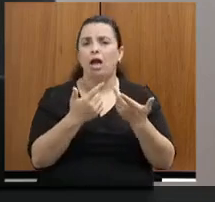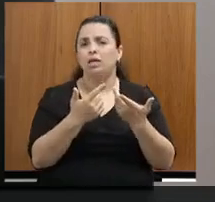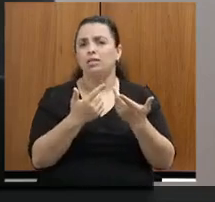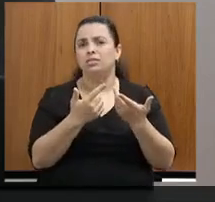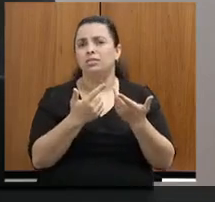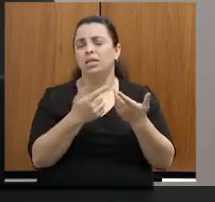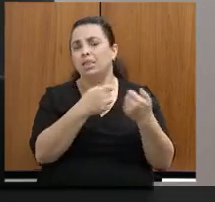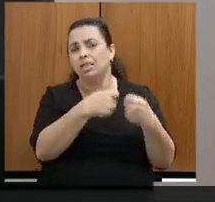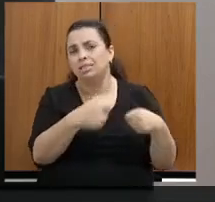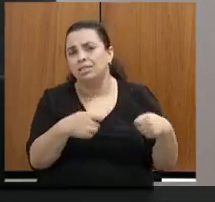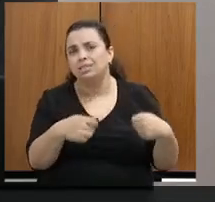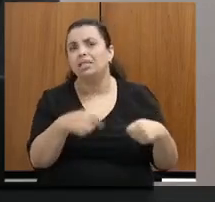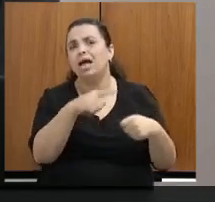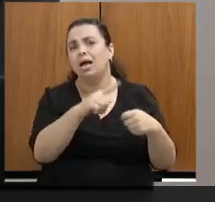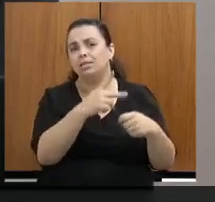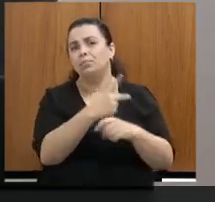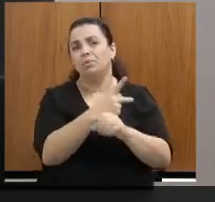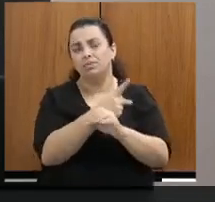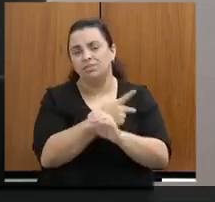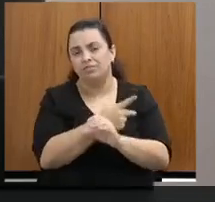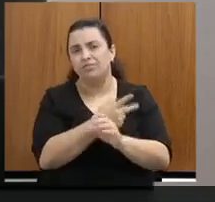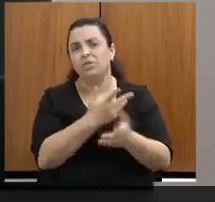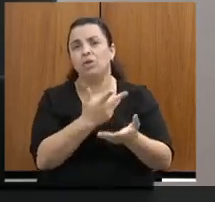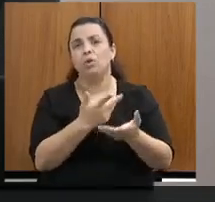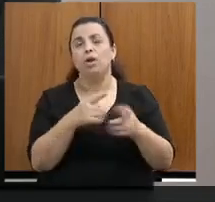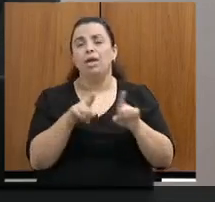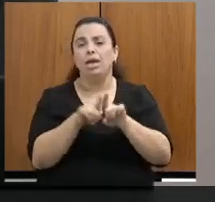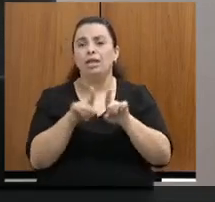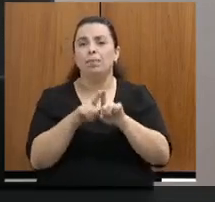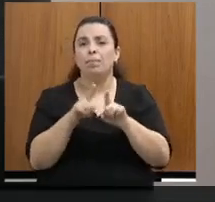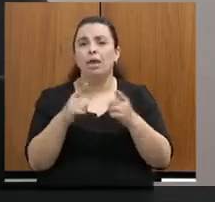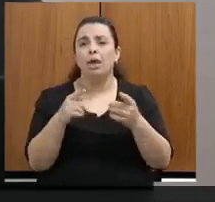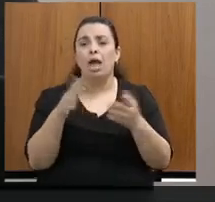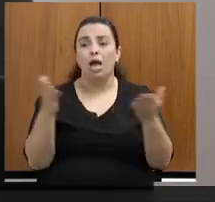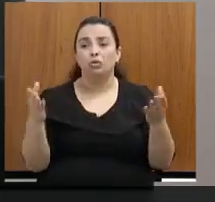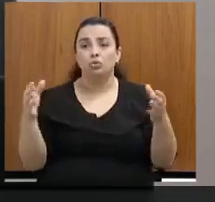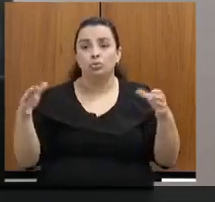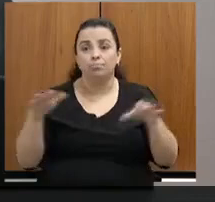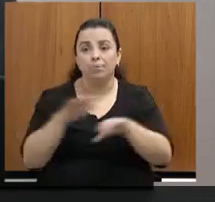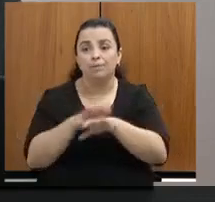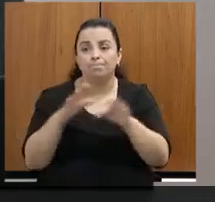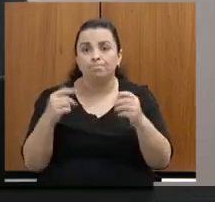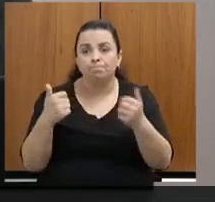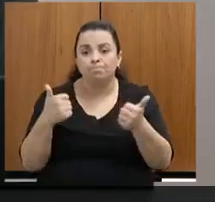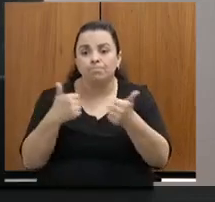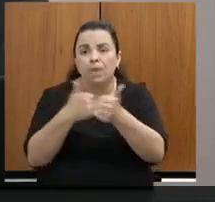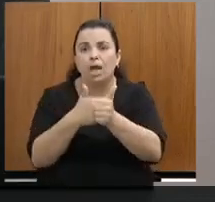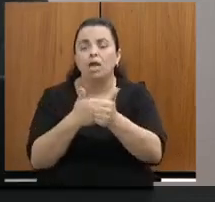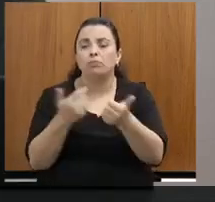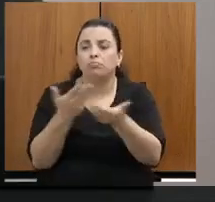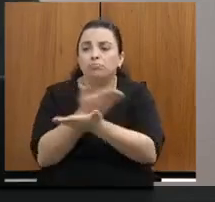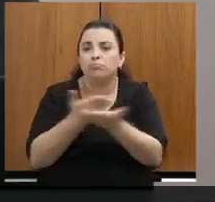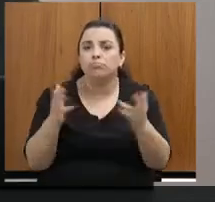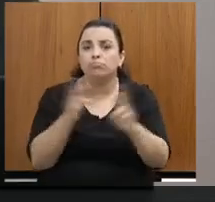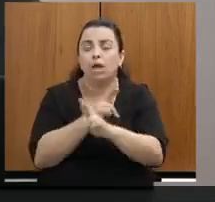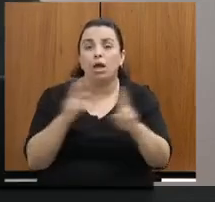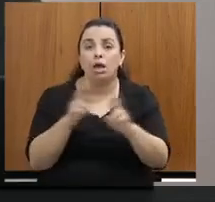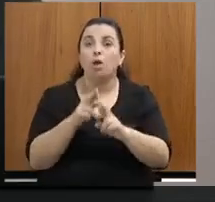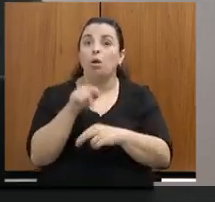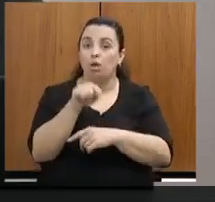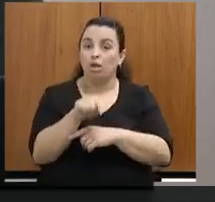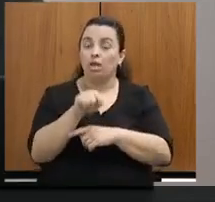encurtando as distâncias deslocamentos de ambas as instituições porque isso a sociedade só tem a ganhar